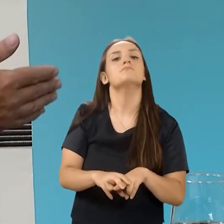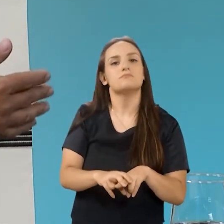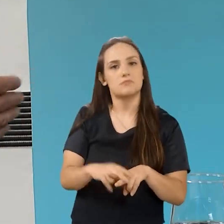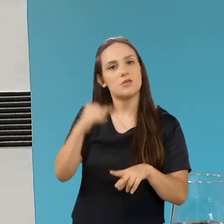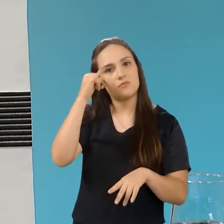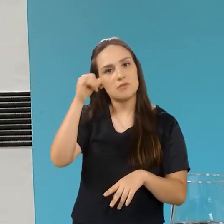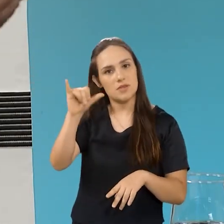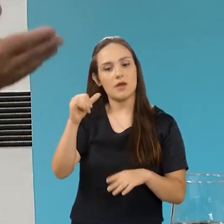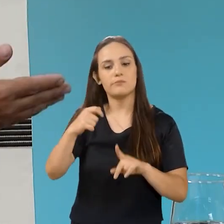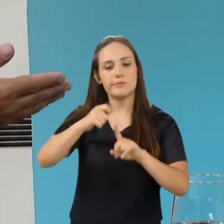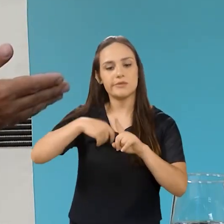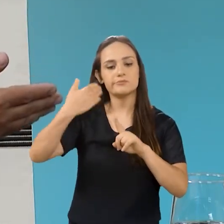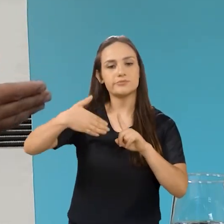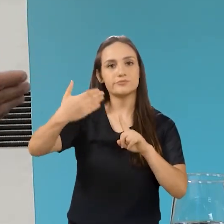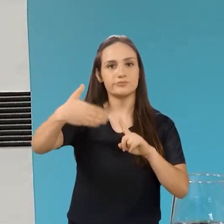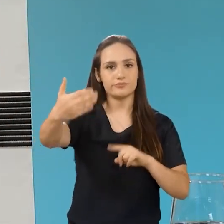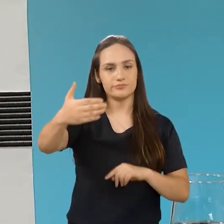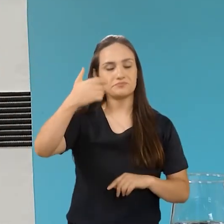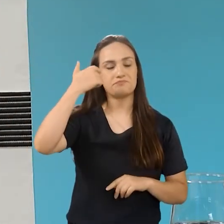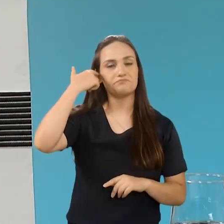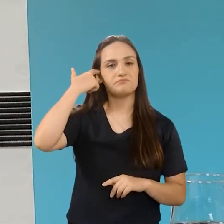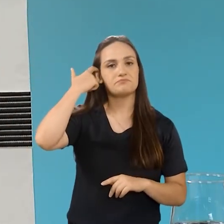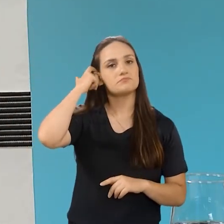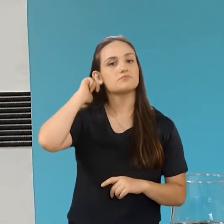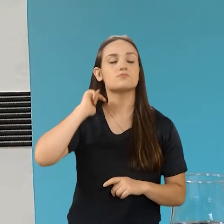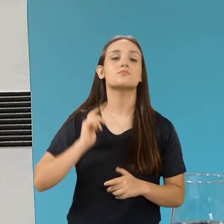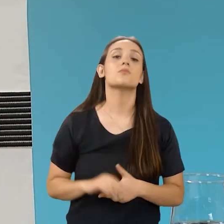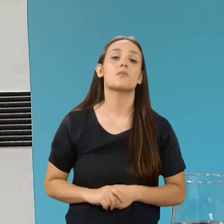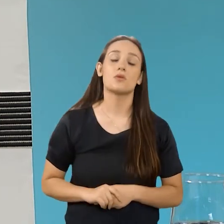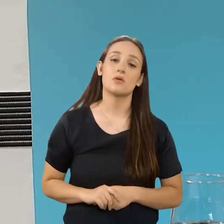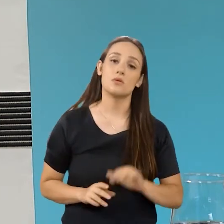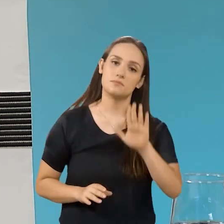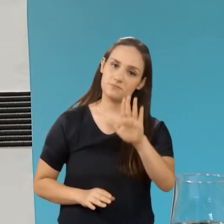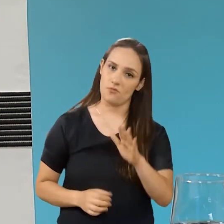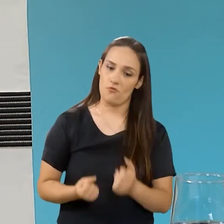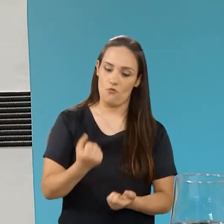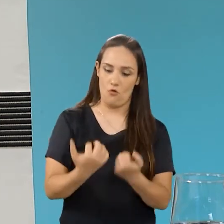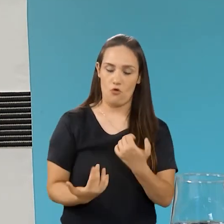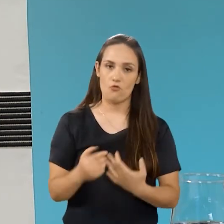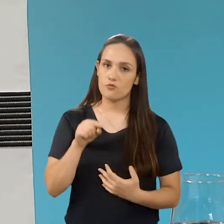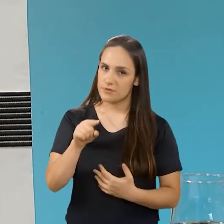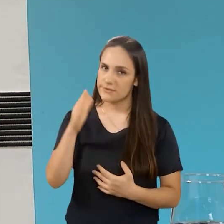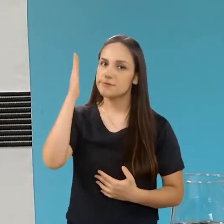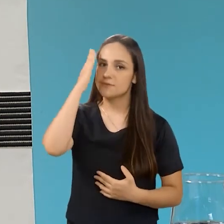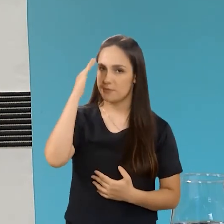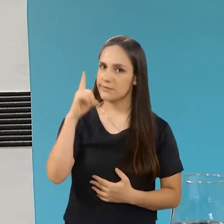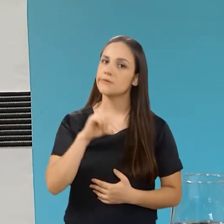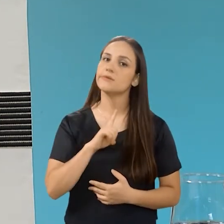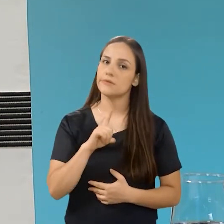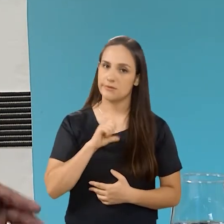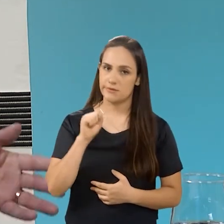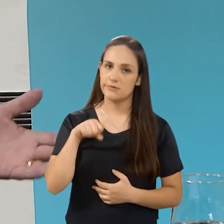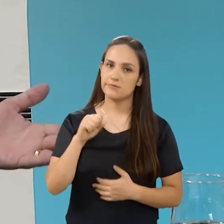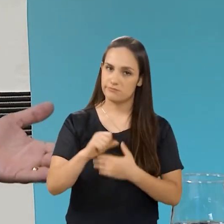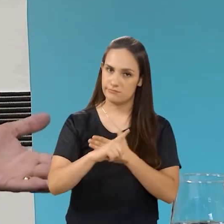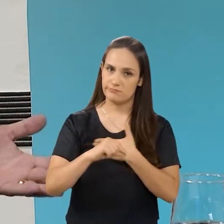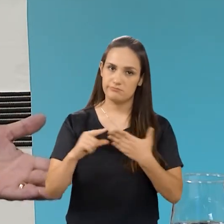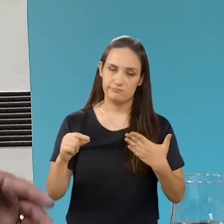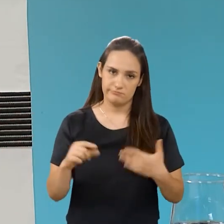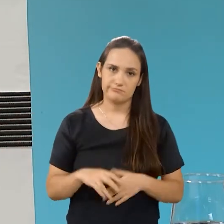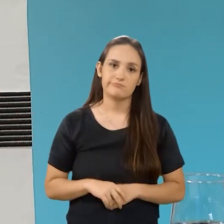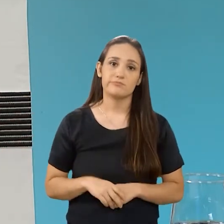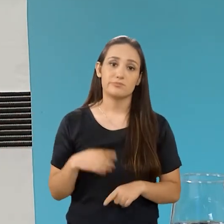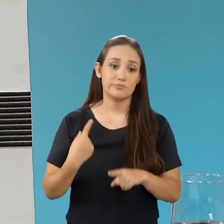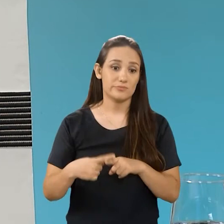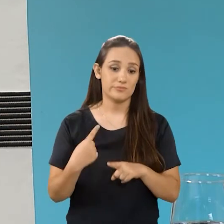próximos meses, para o próximo ano. O fogo, todo mundo sabe, ele acontece no Pantanal. É a maior